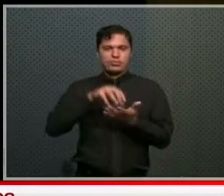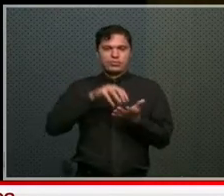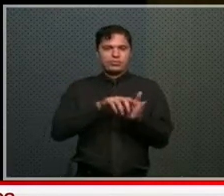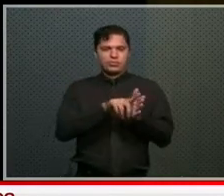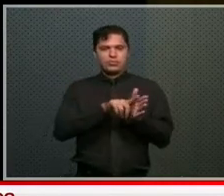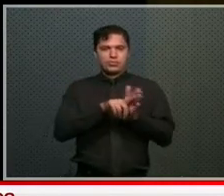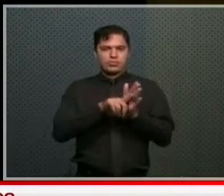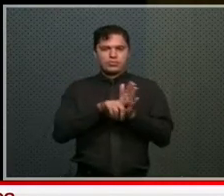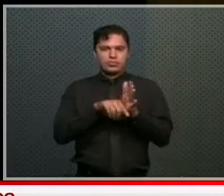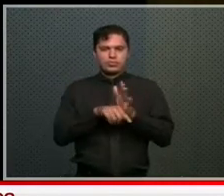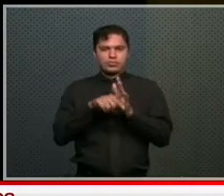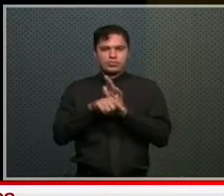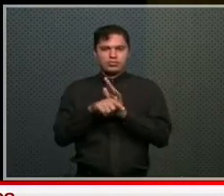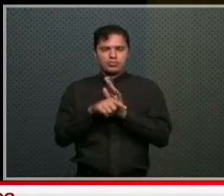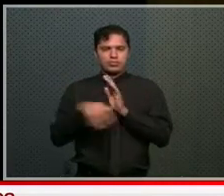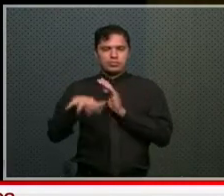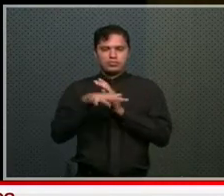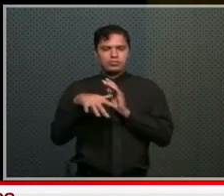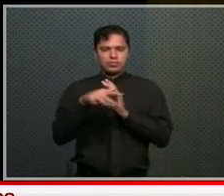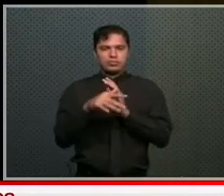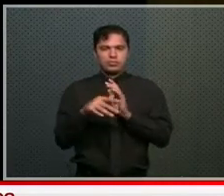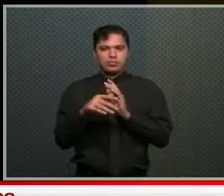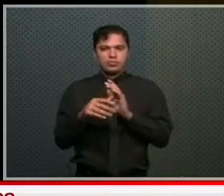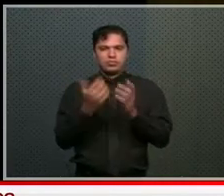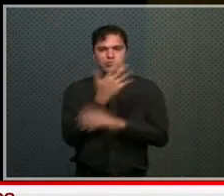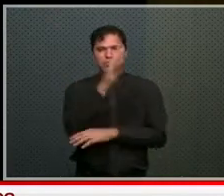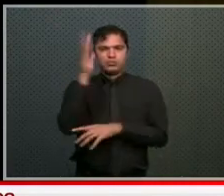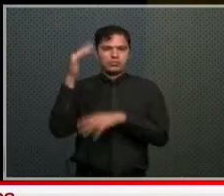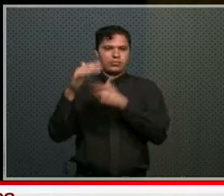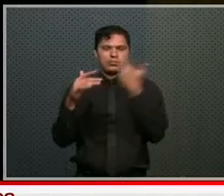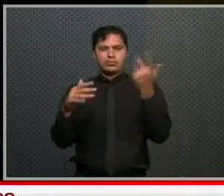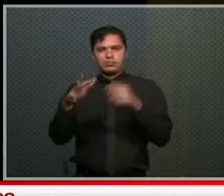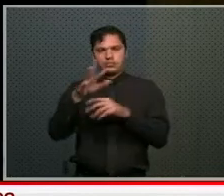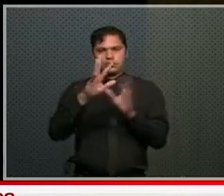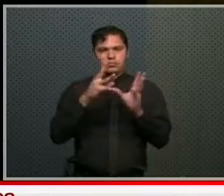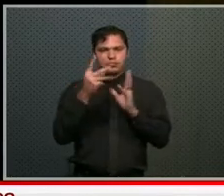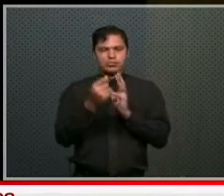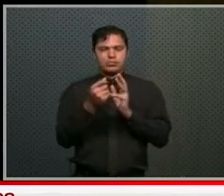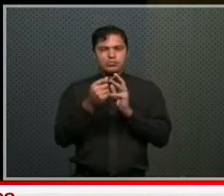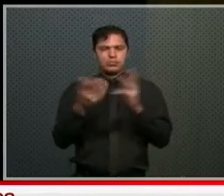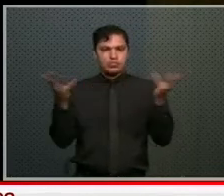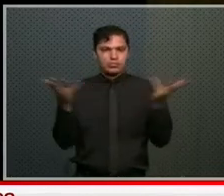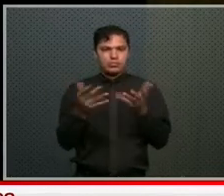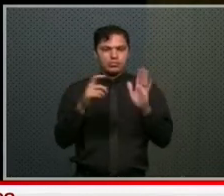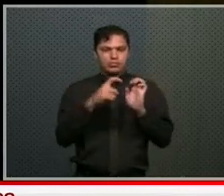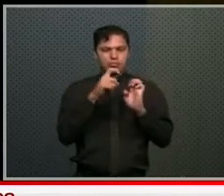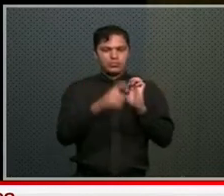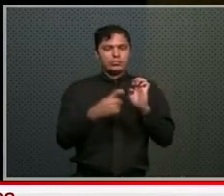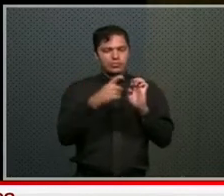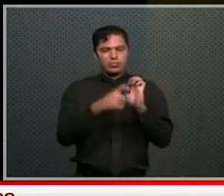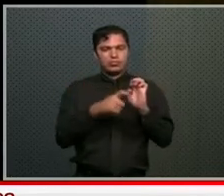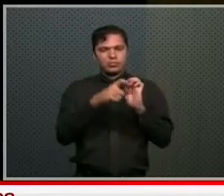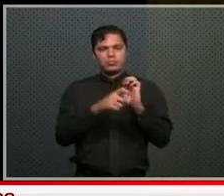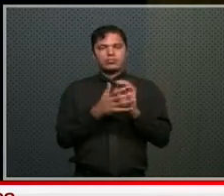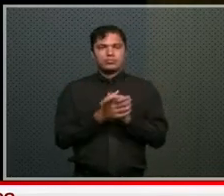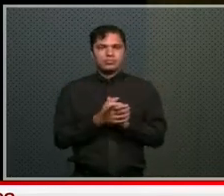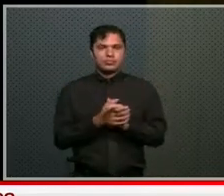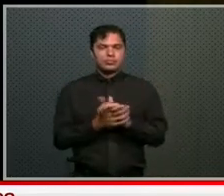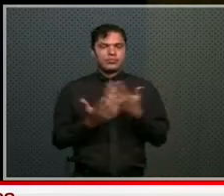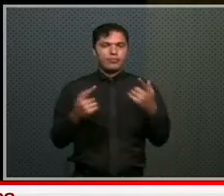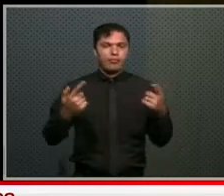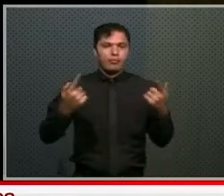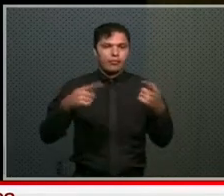do trópico úmido centro Nacional de pesquisa Florestal da Amazônia Oriental e hoje Embrapa Amazônia Oriental inclusive